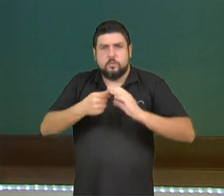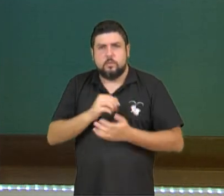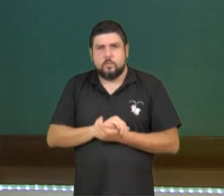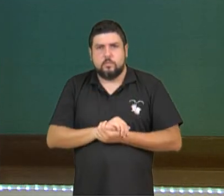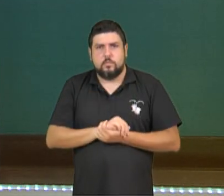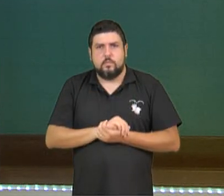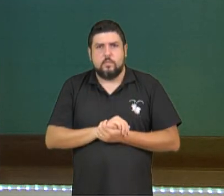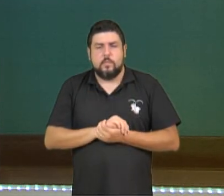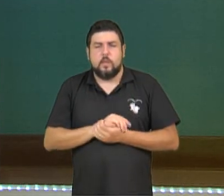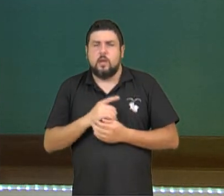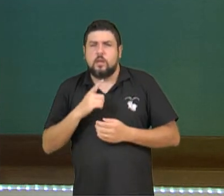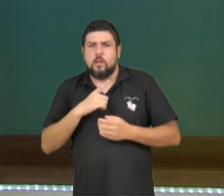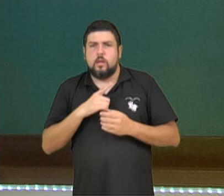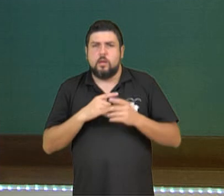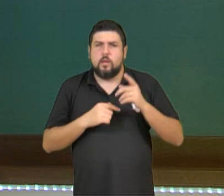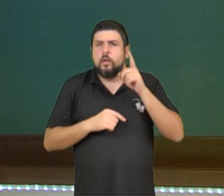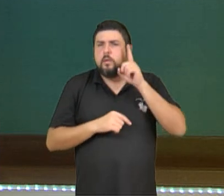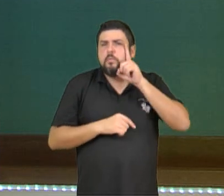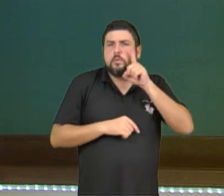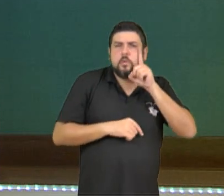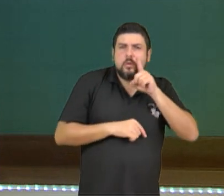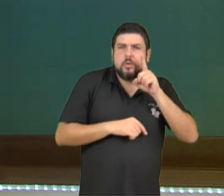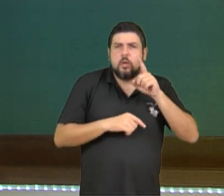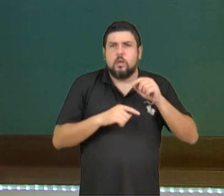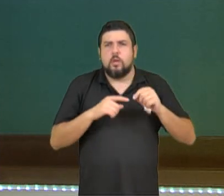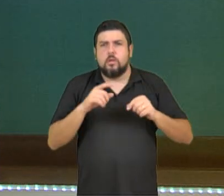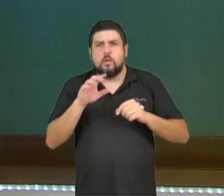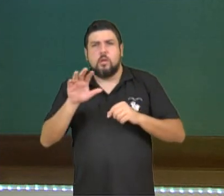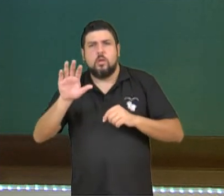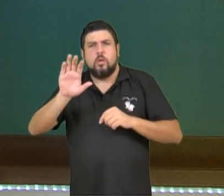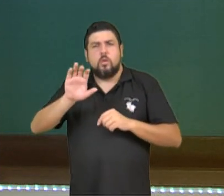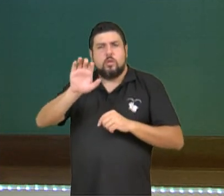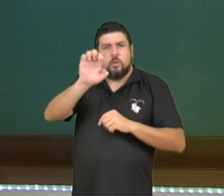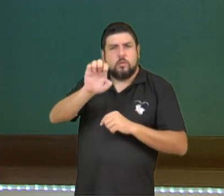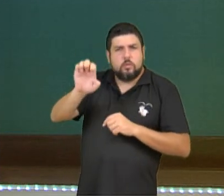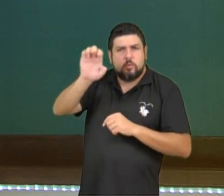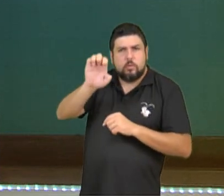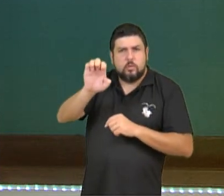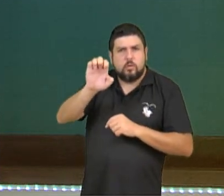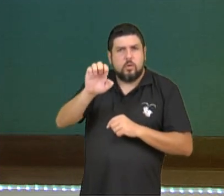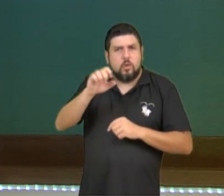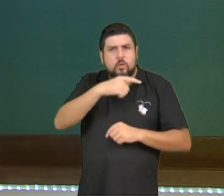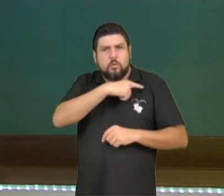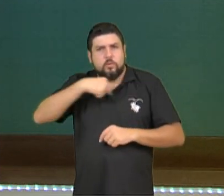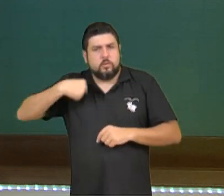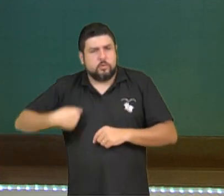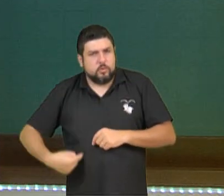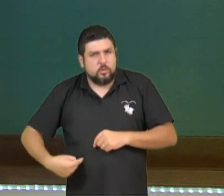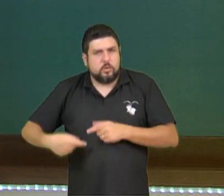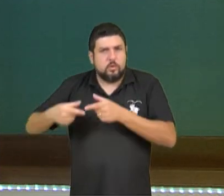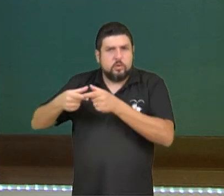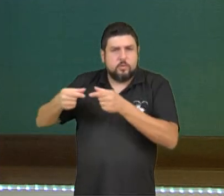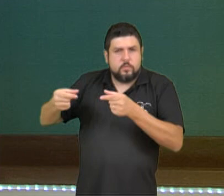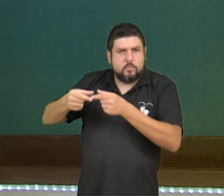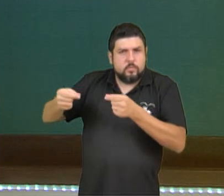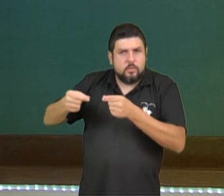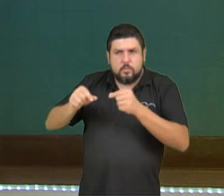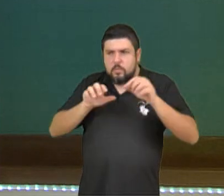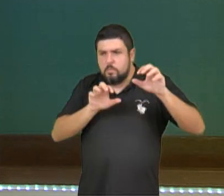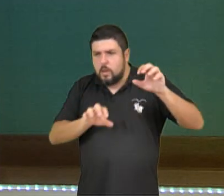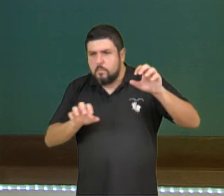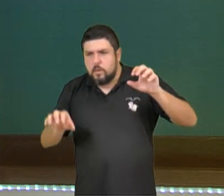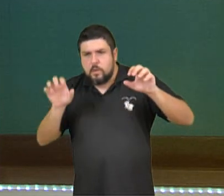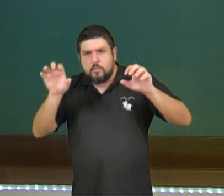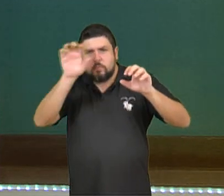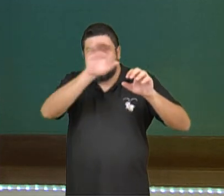Estados Unidos, países da União Europeia, China, Brasil, Japão. Vamos então identificar como multi. E